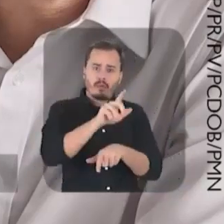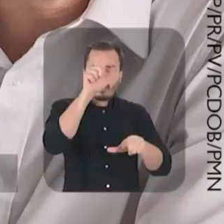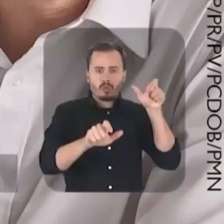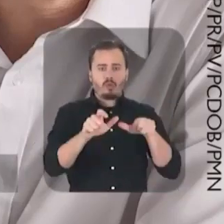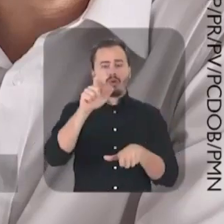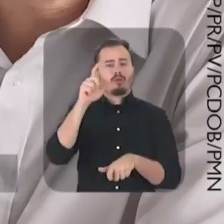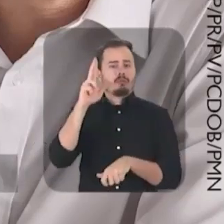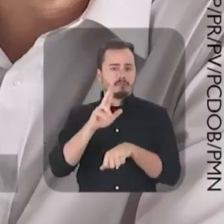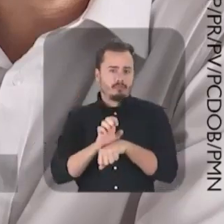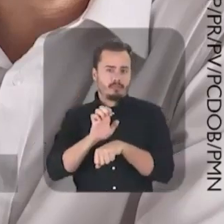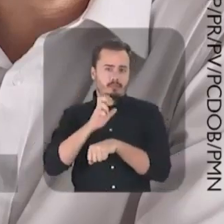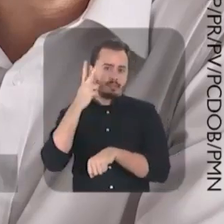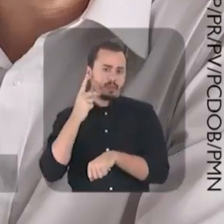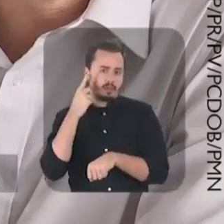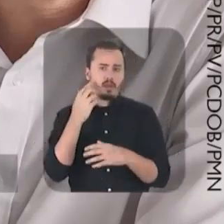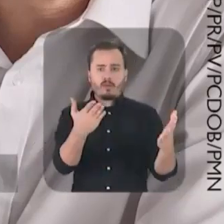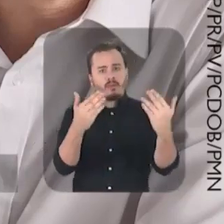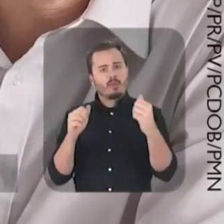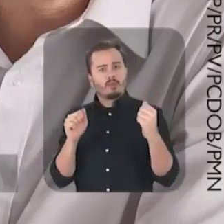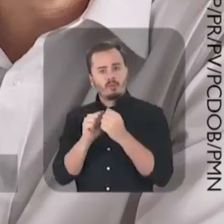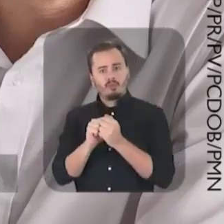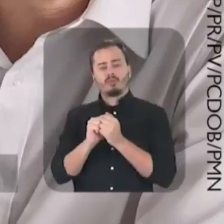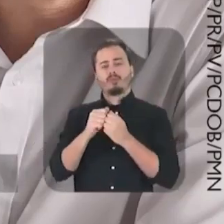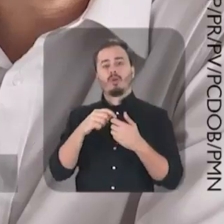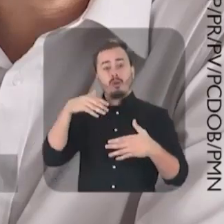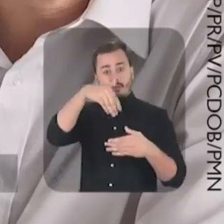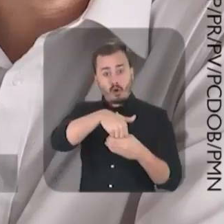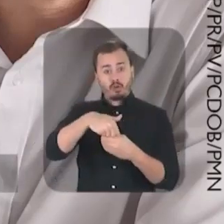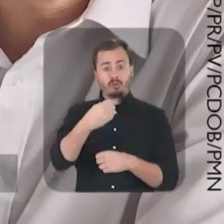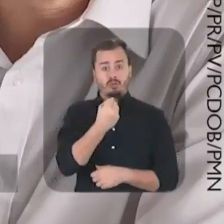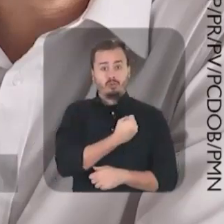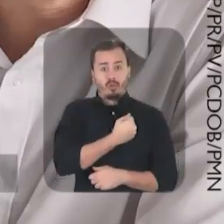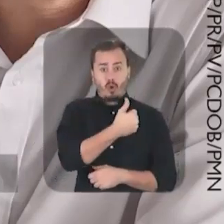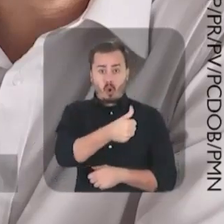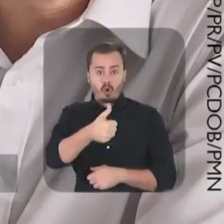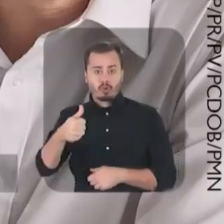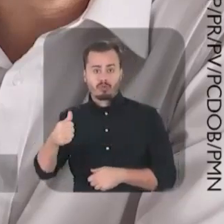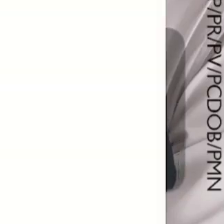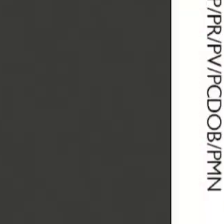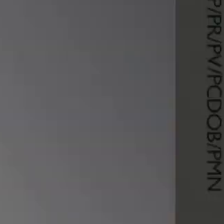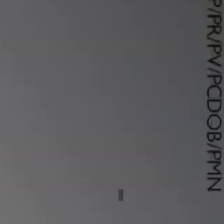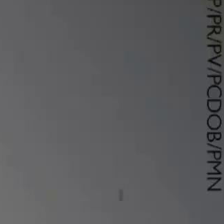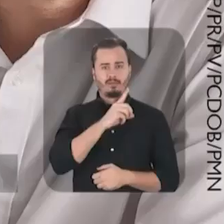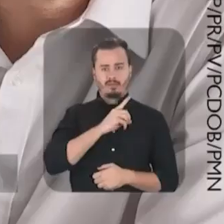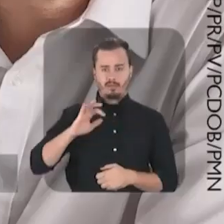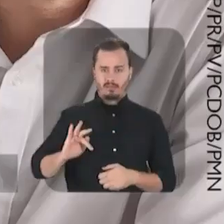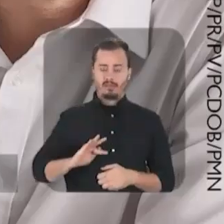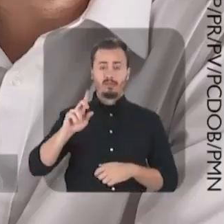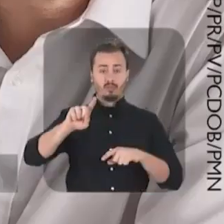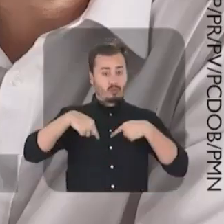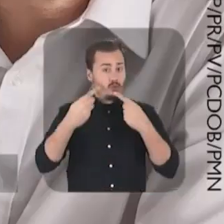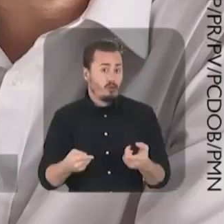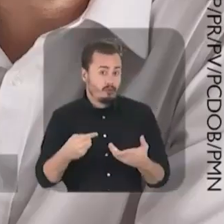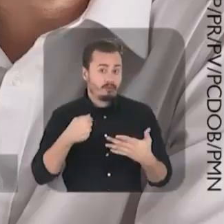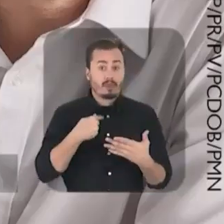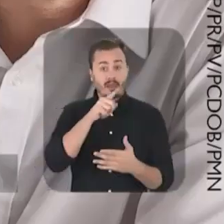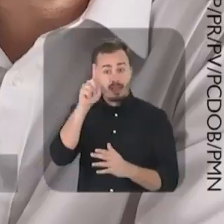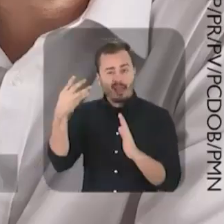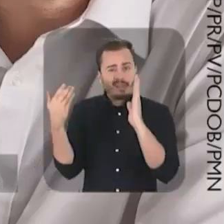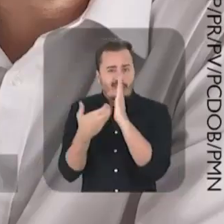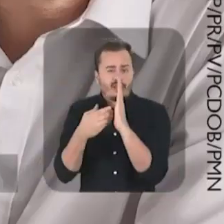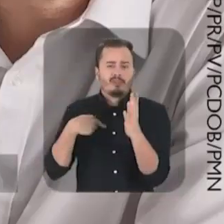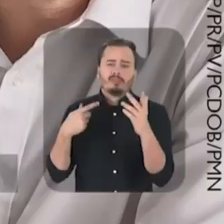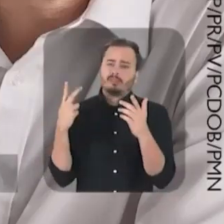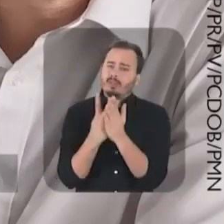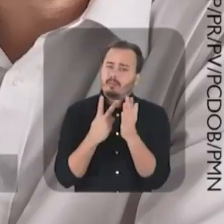missão. Vote 1111 a J. Albuquerque para deputado federal. Estou com Cid, Camilo e Ciro. Desde que entrei na